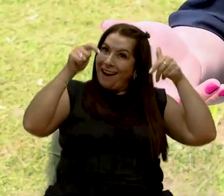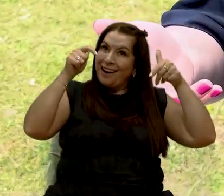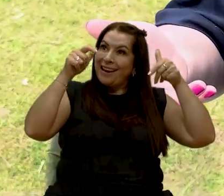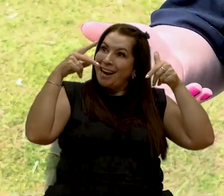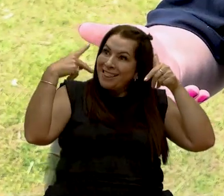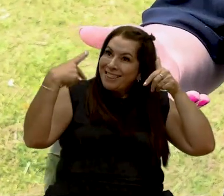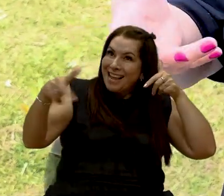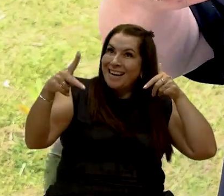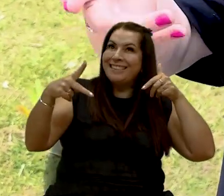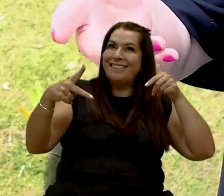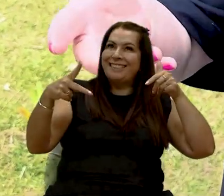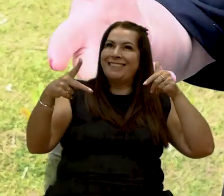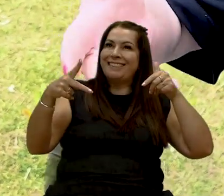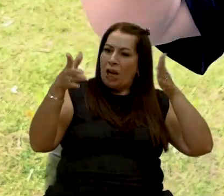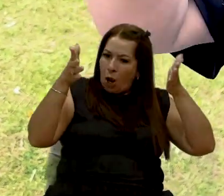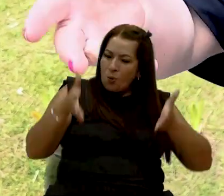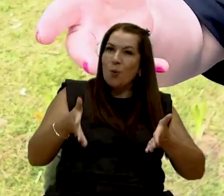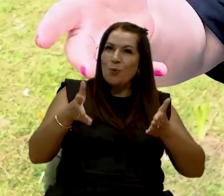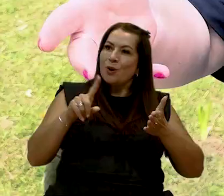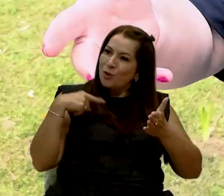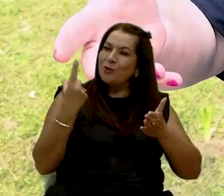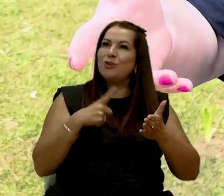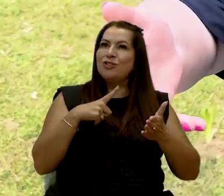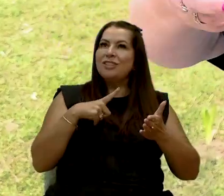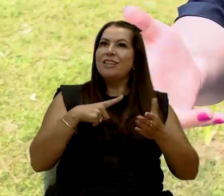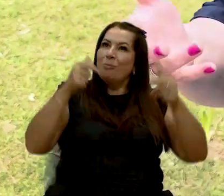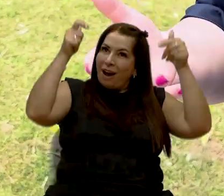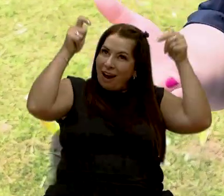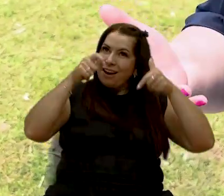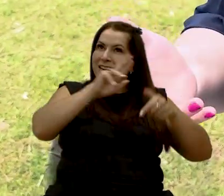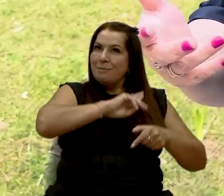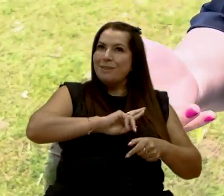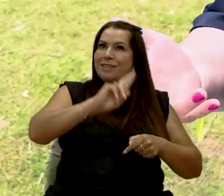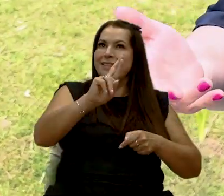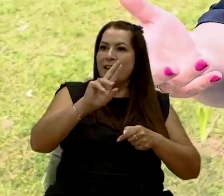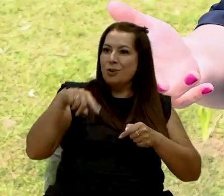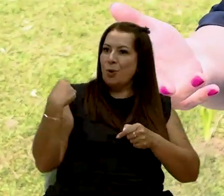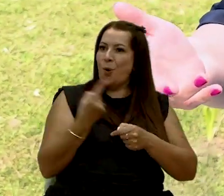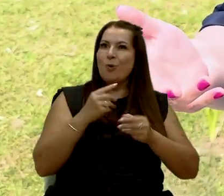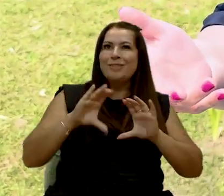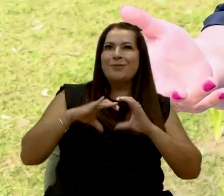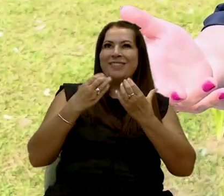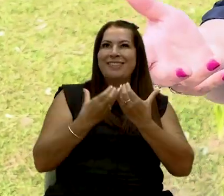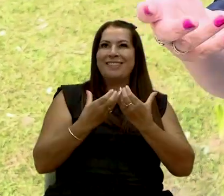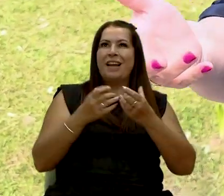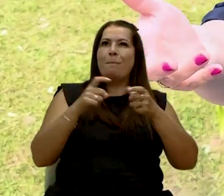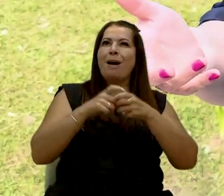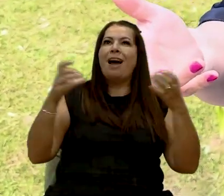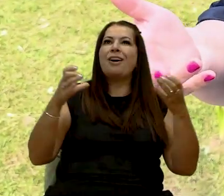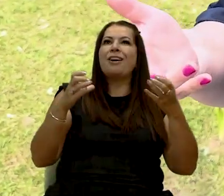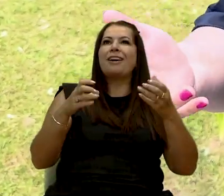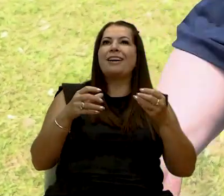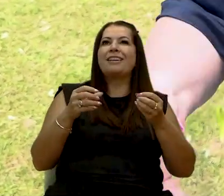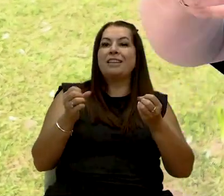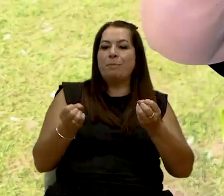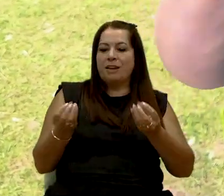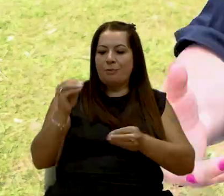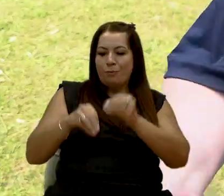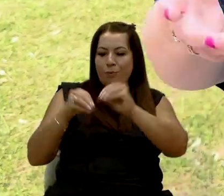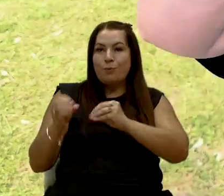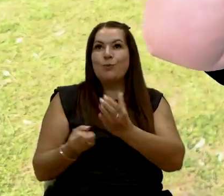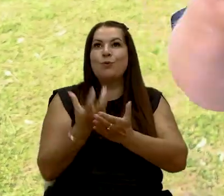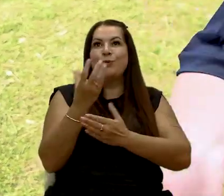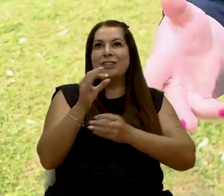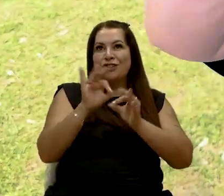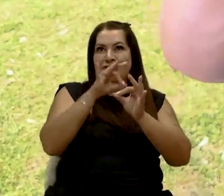perceber que a rainha era deles e que agora nós tínhamos uma rainha que representava a nossa comunidade, que é a